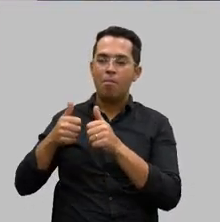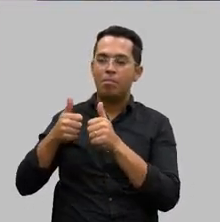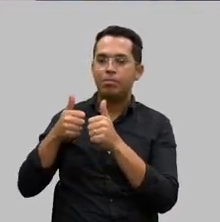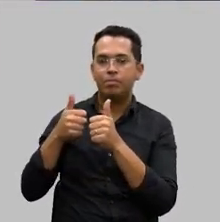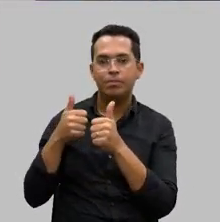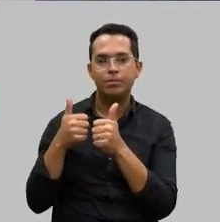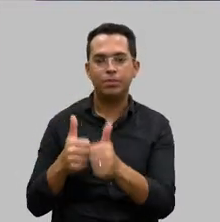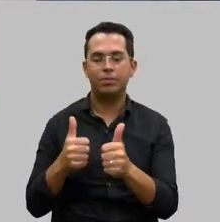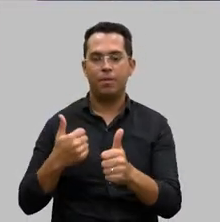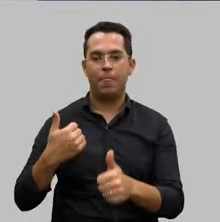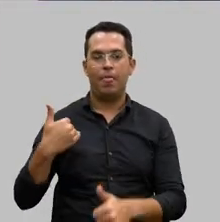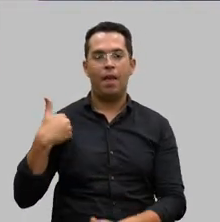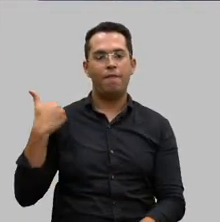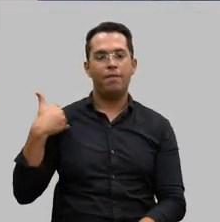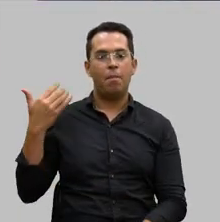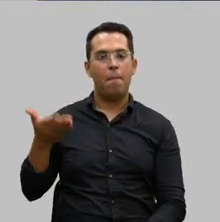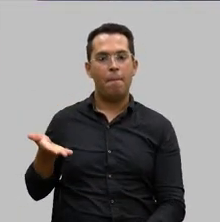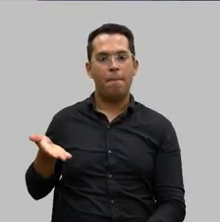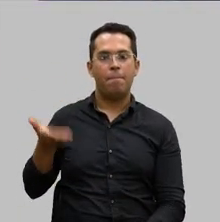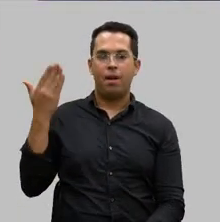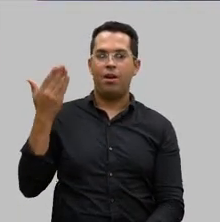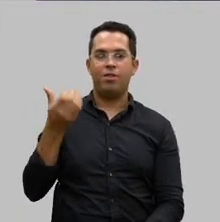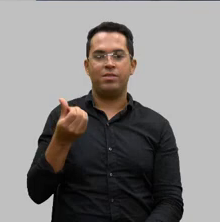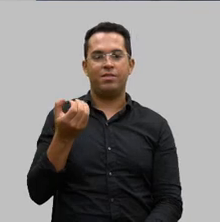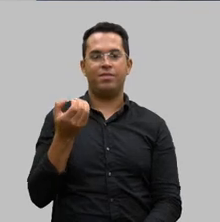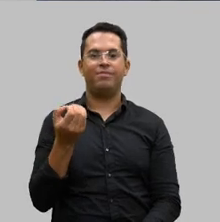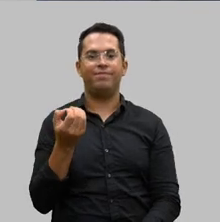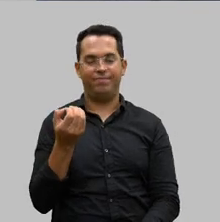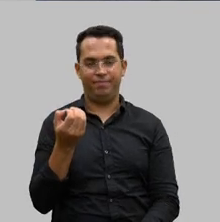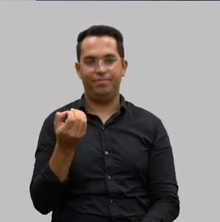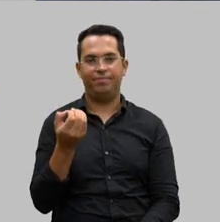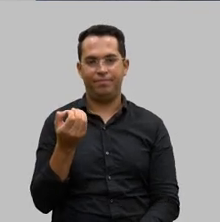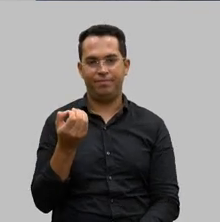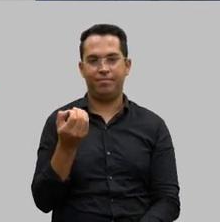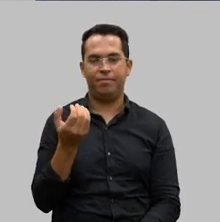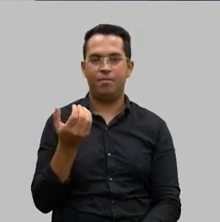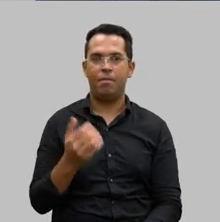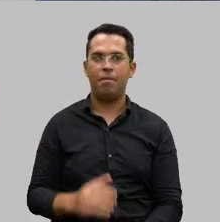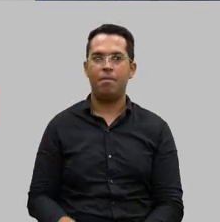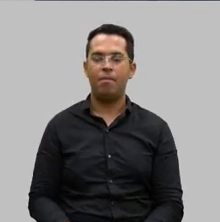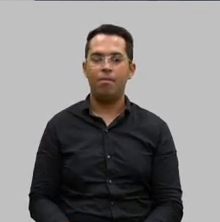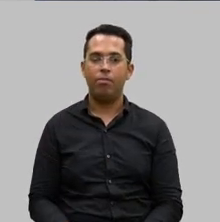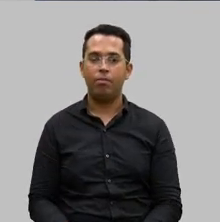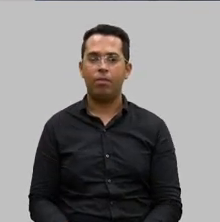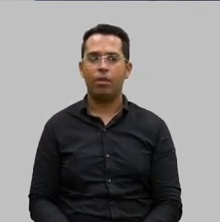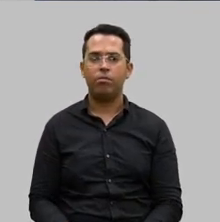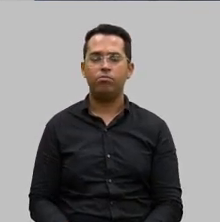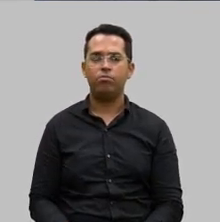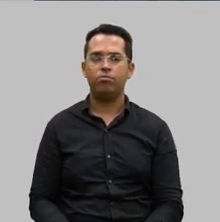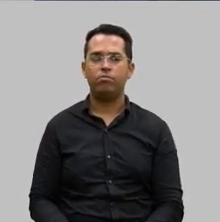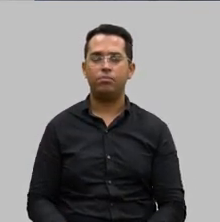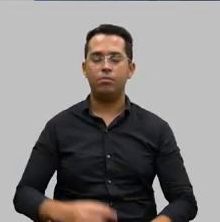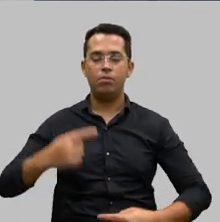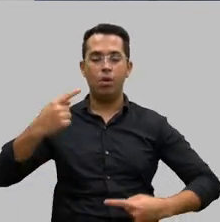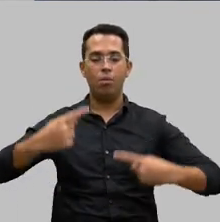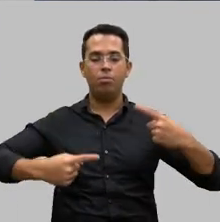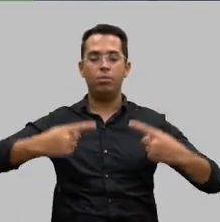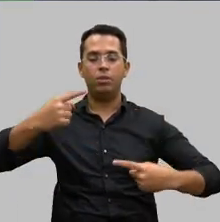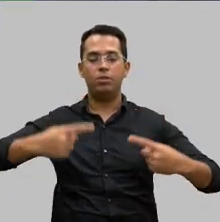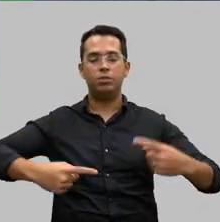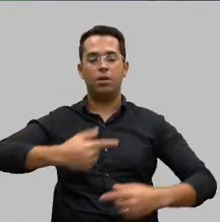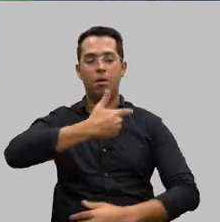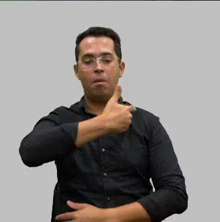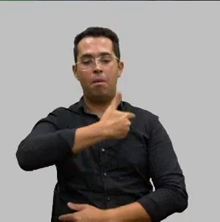lutar cada vez mais buscando esse apoio e quando a gente fala de política pública a gente não pode colocar a